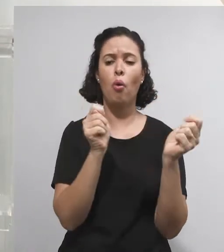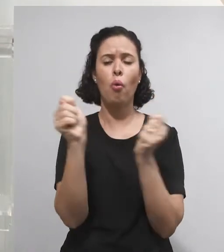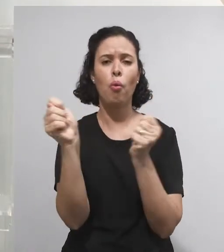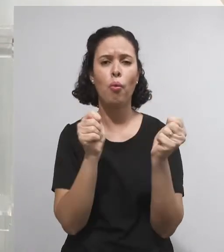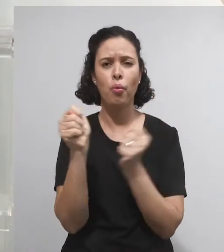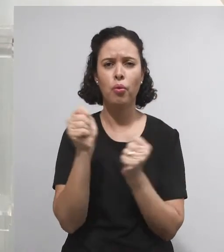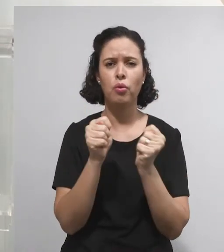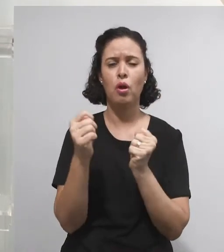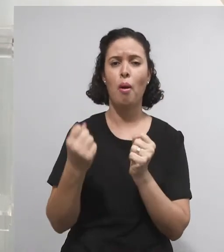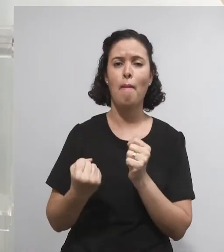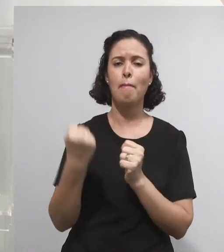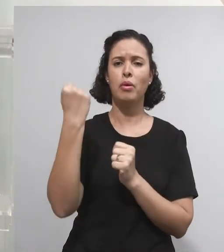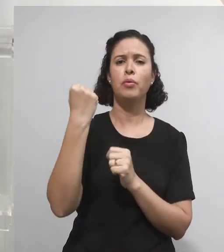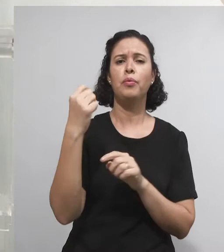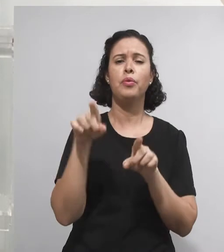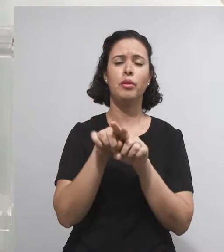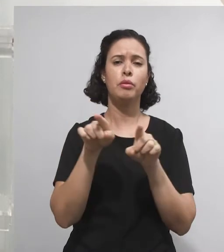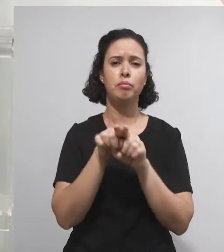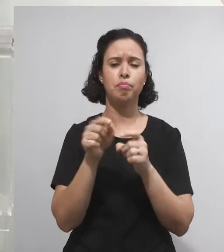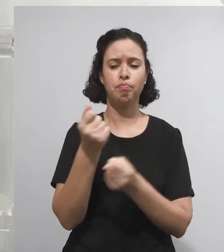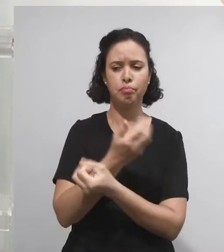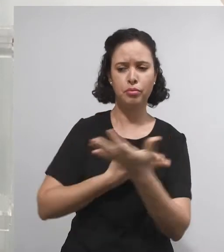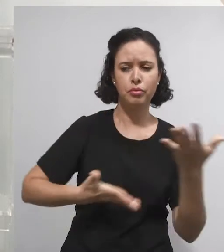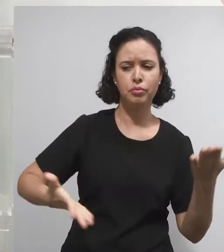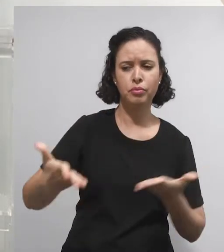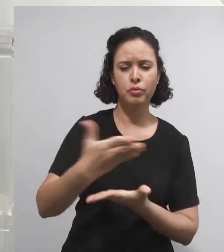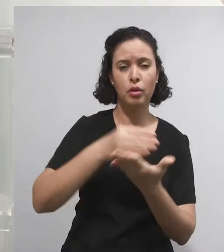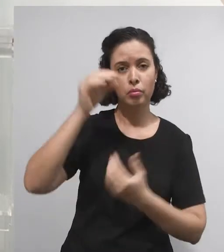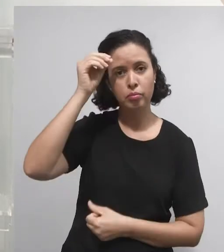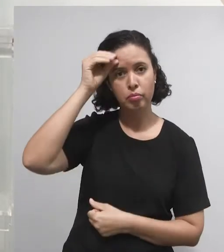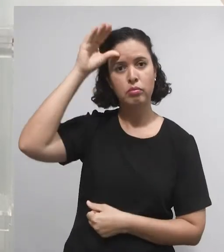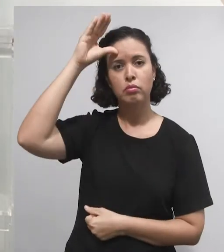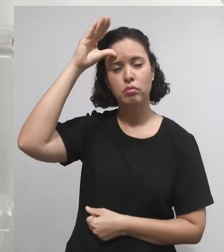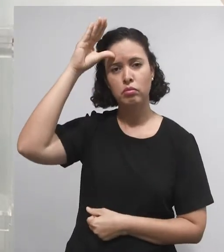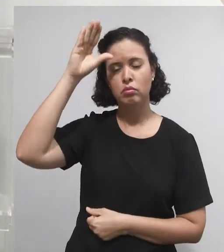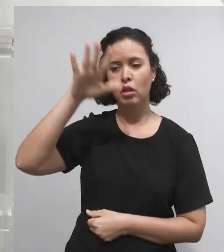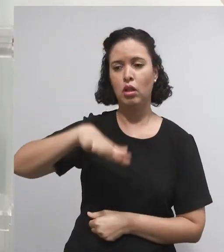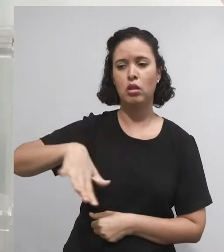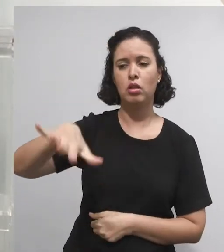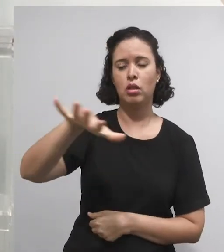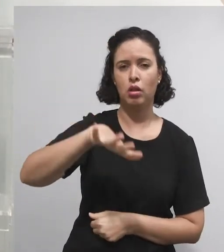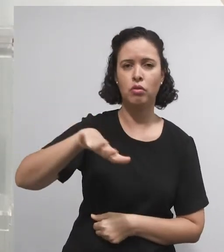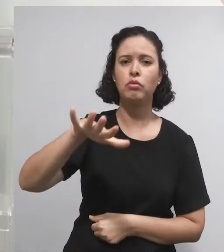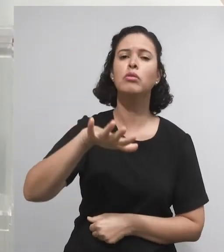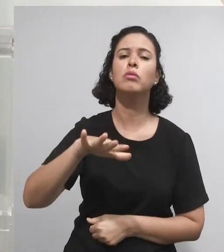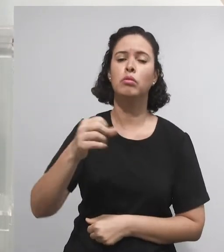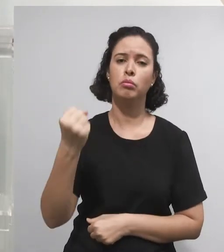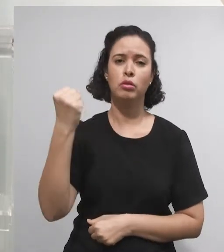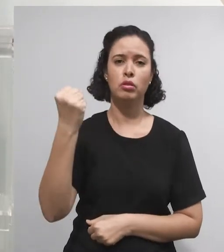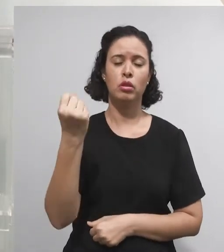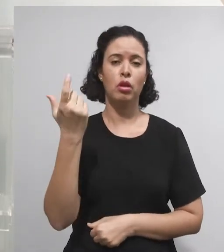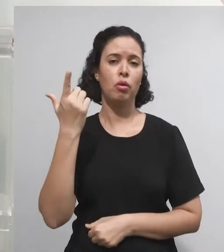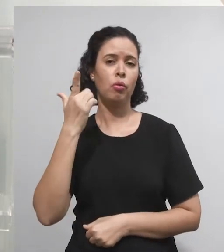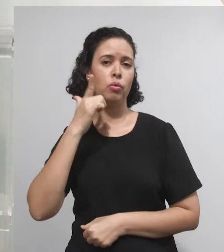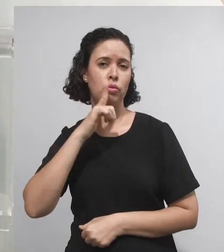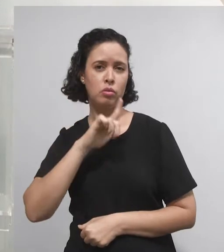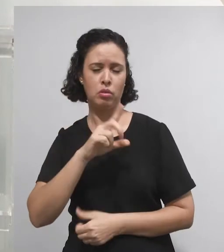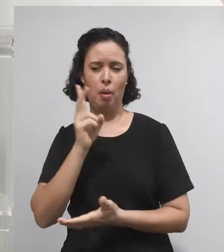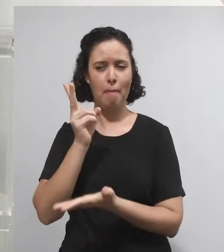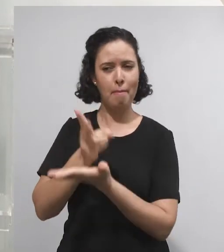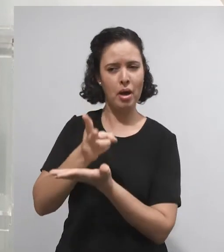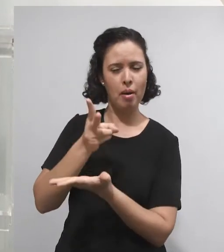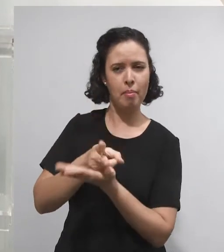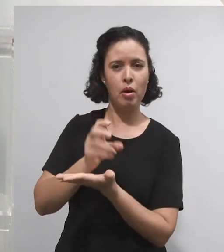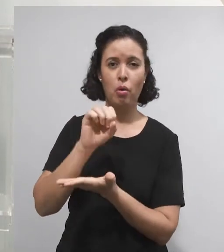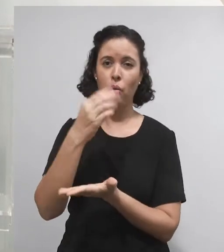tem o poder e como dissemina e distribui o conhecimento para esses níveis de poder manter